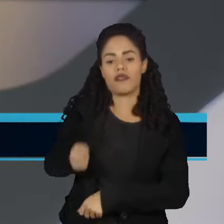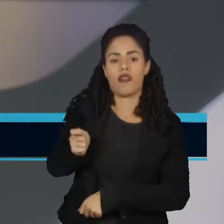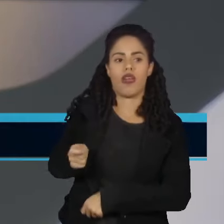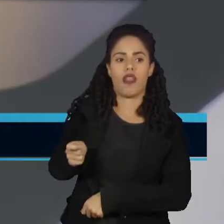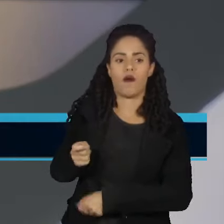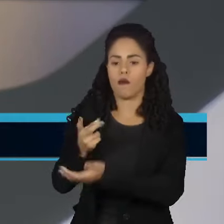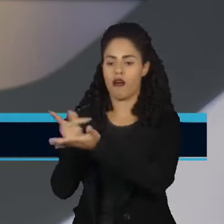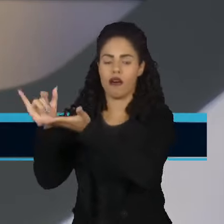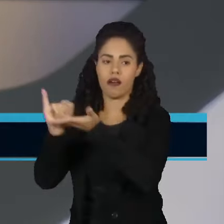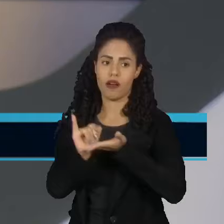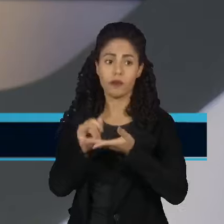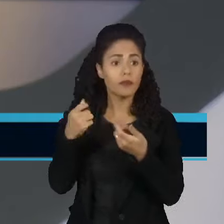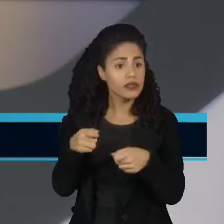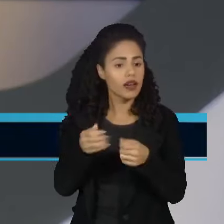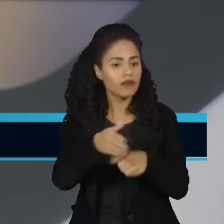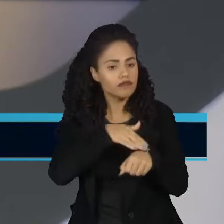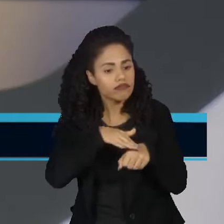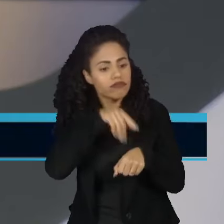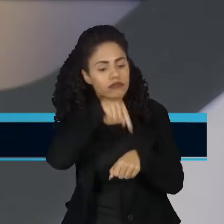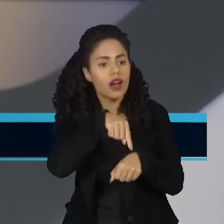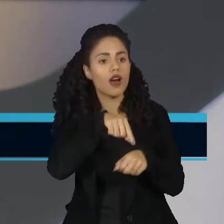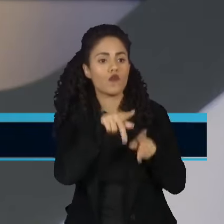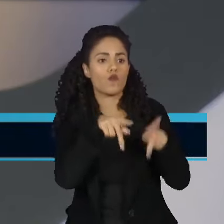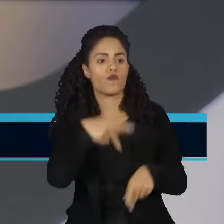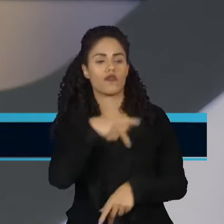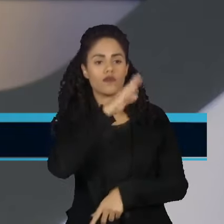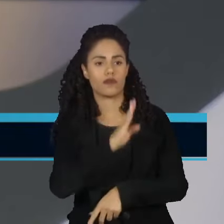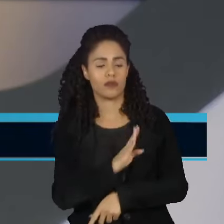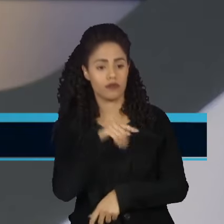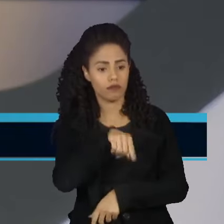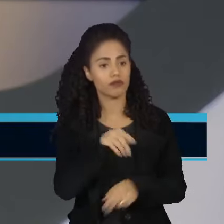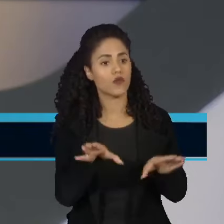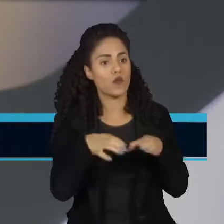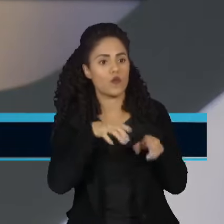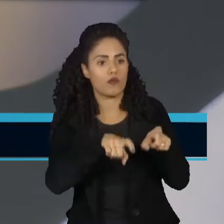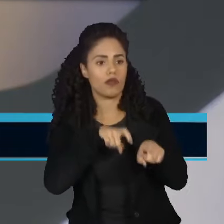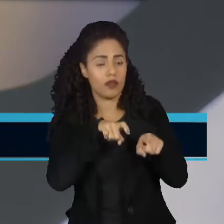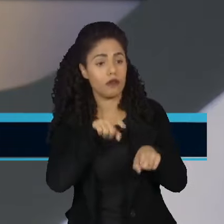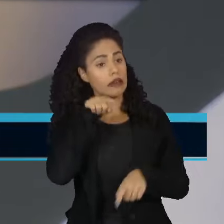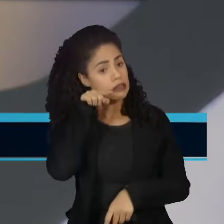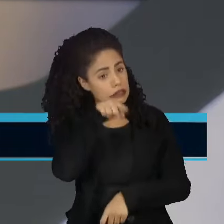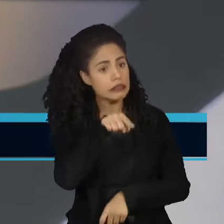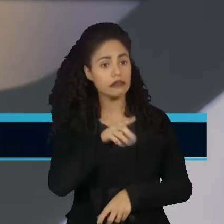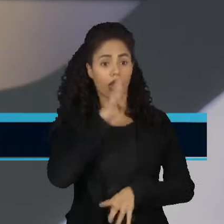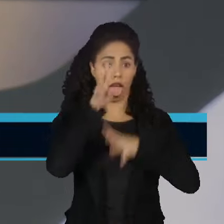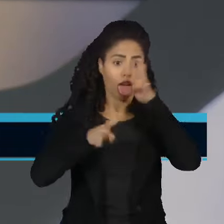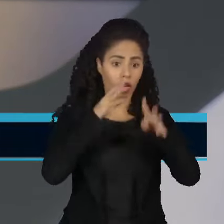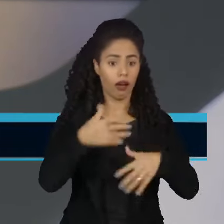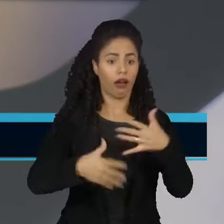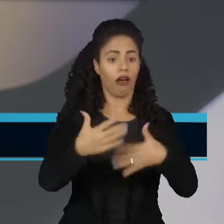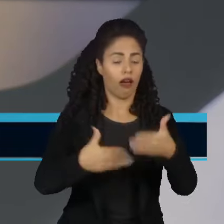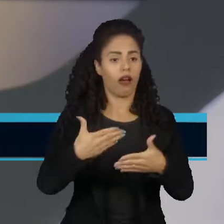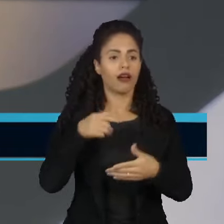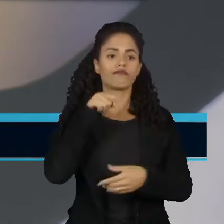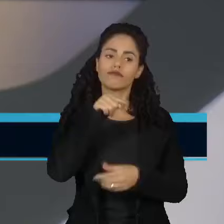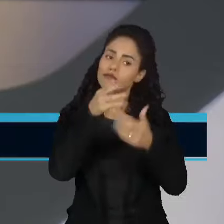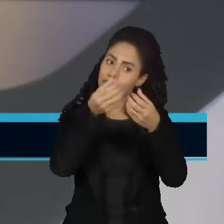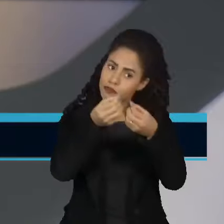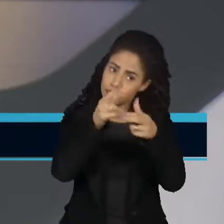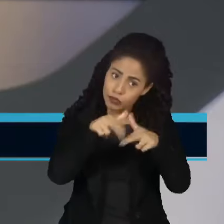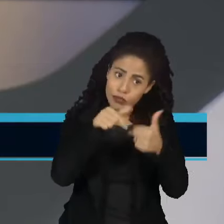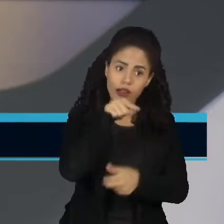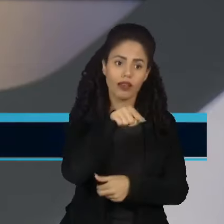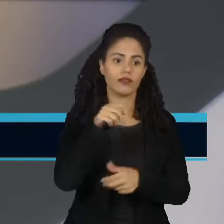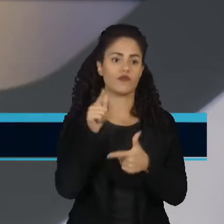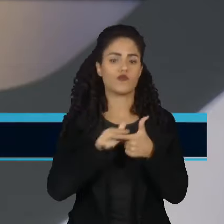leilão. Então, essa atrapalhada do governo acabou resultando nesse fiasco que desgasta a